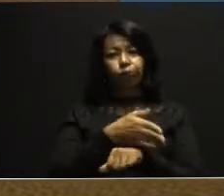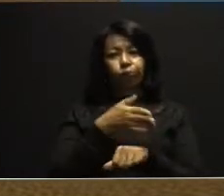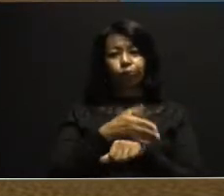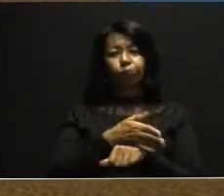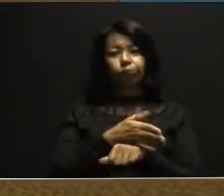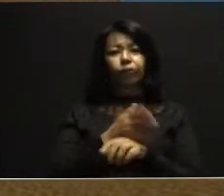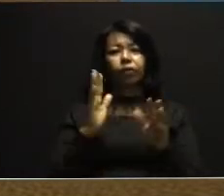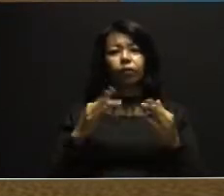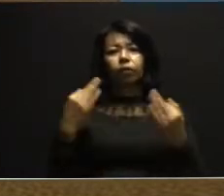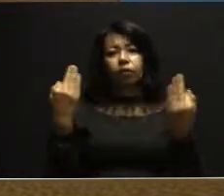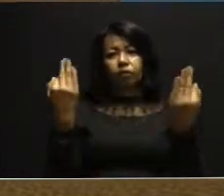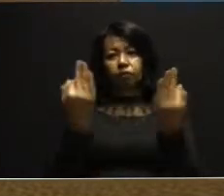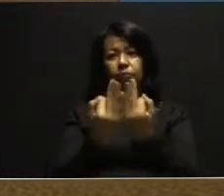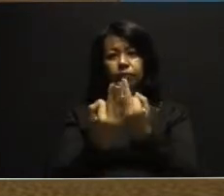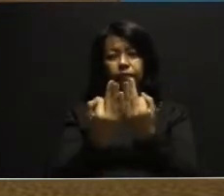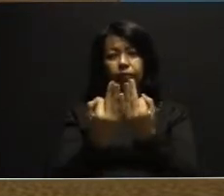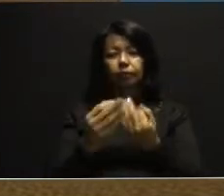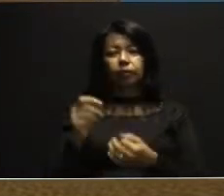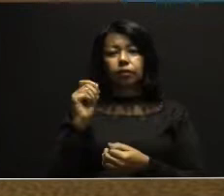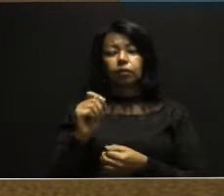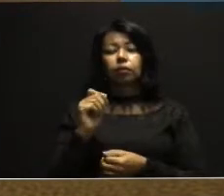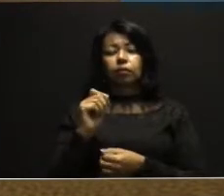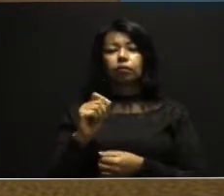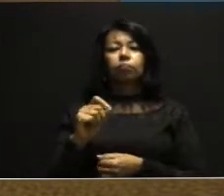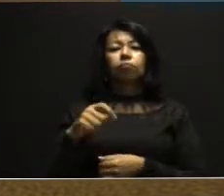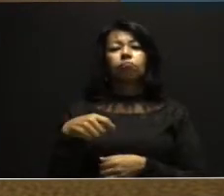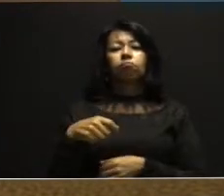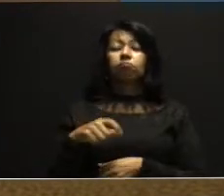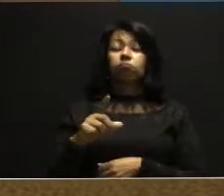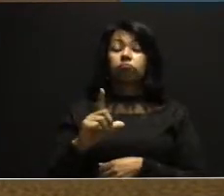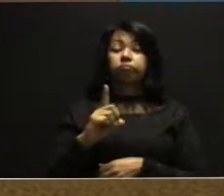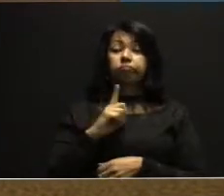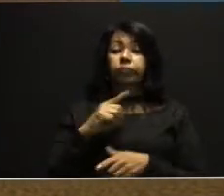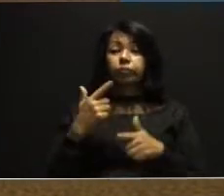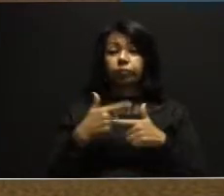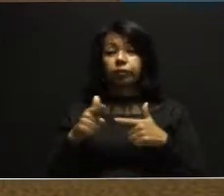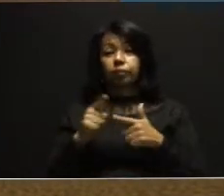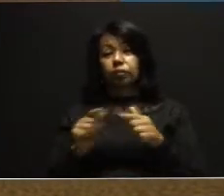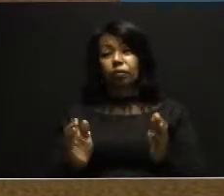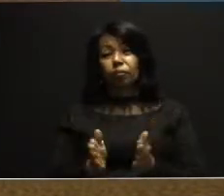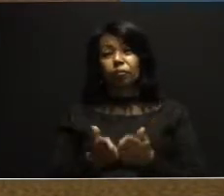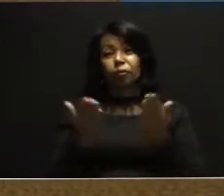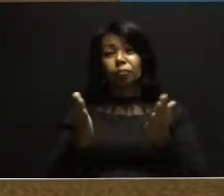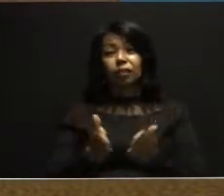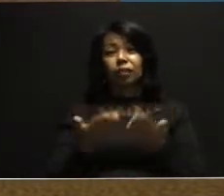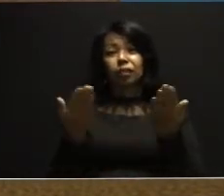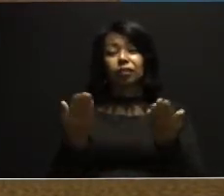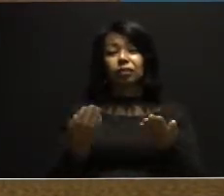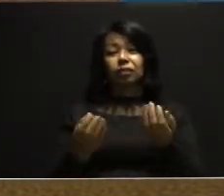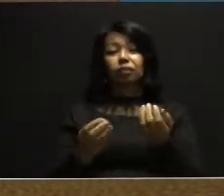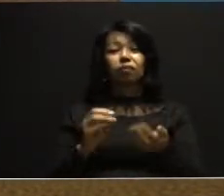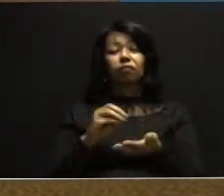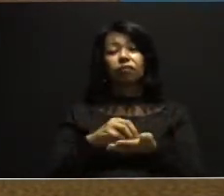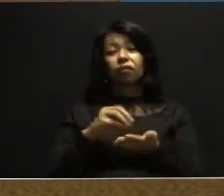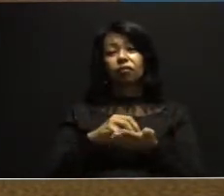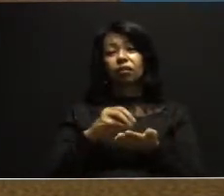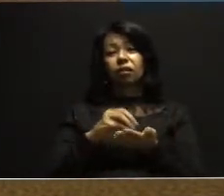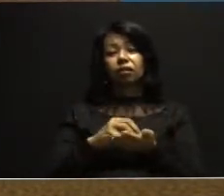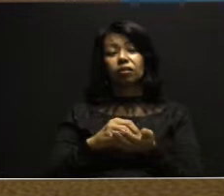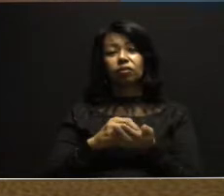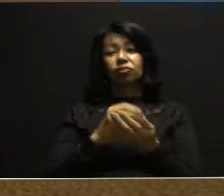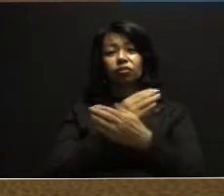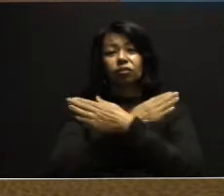família. Famílias que enfrentam a pobreza, a insegurança econômica, o